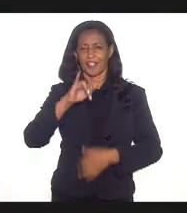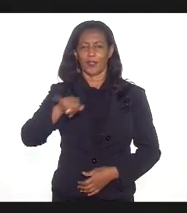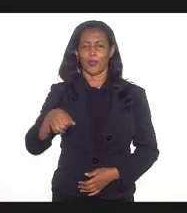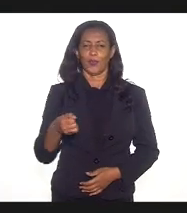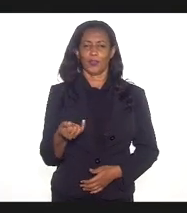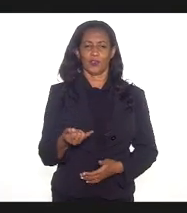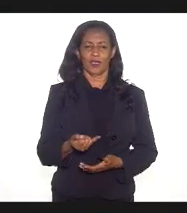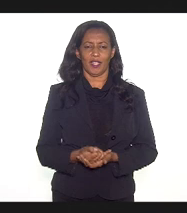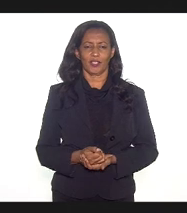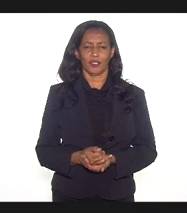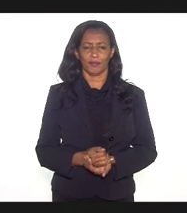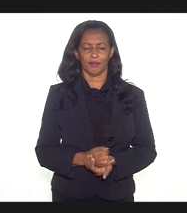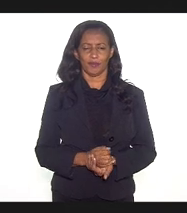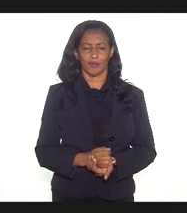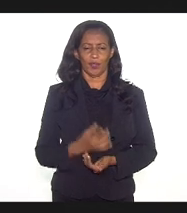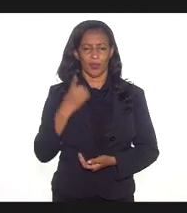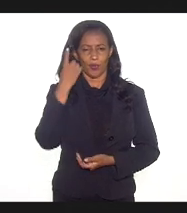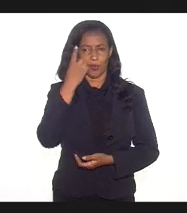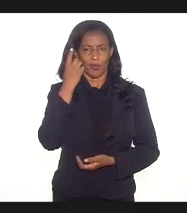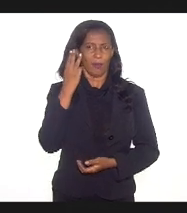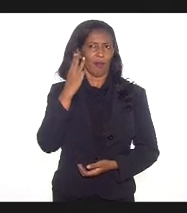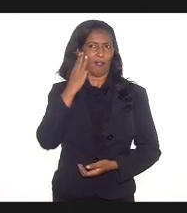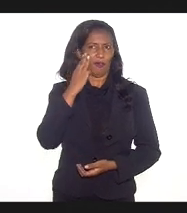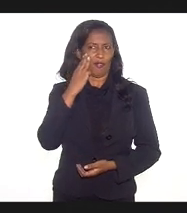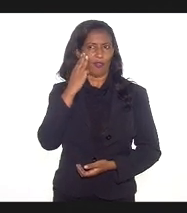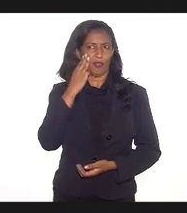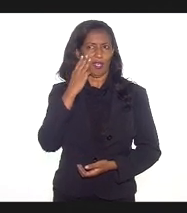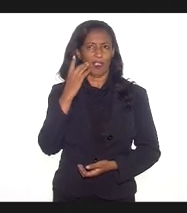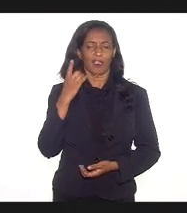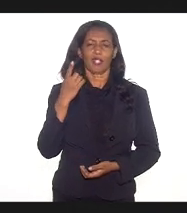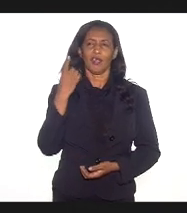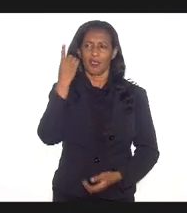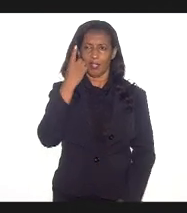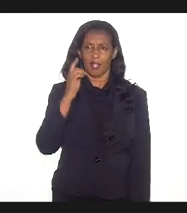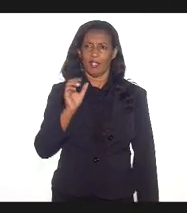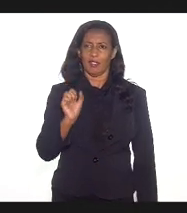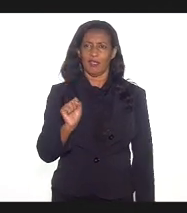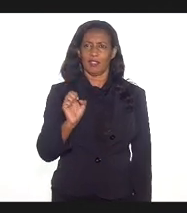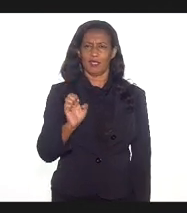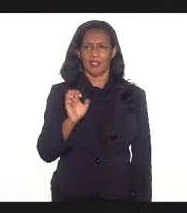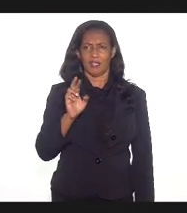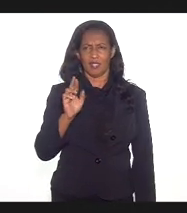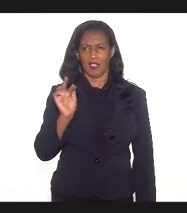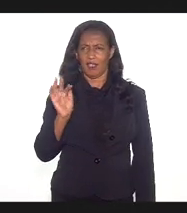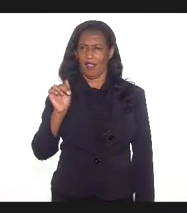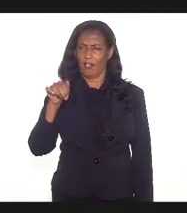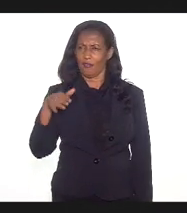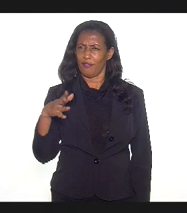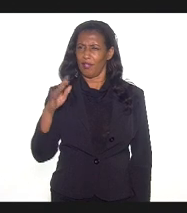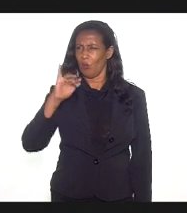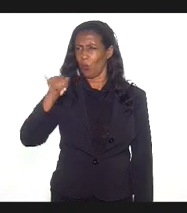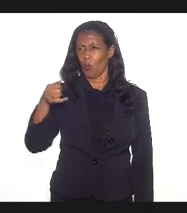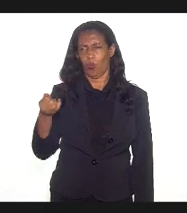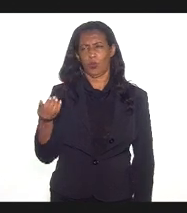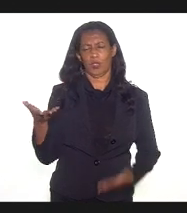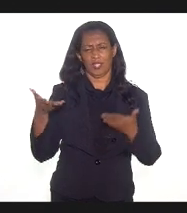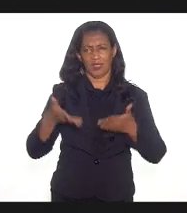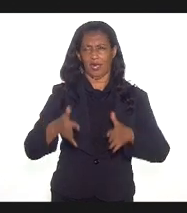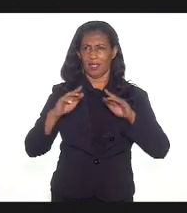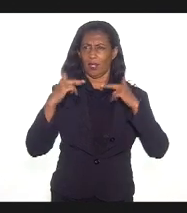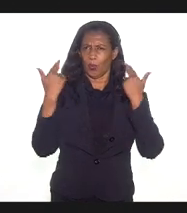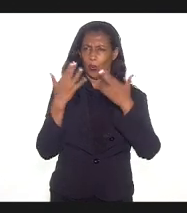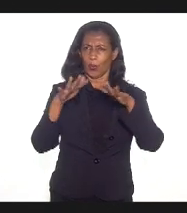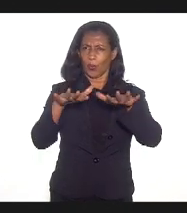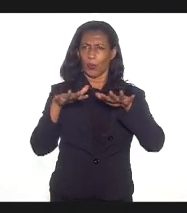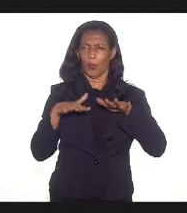oportunidade que o deputado Valdeque Carneiro e o deputado Flávio Serafini nos dão de falar aqui na comissão, nessa audiência pública.